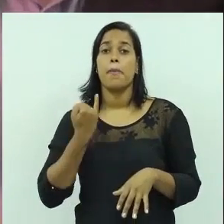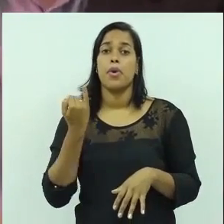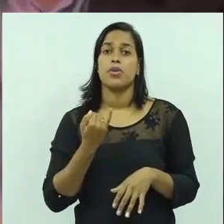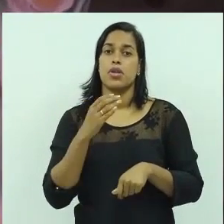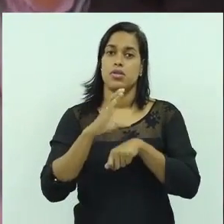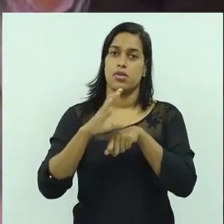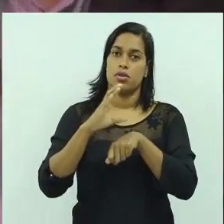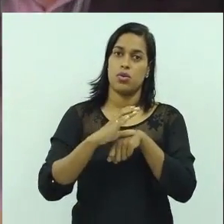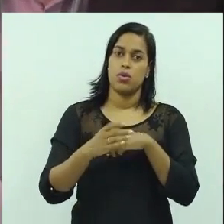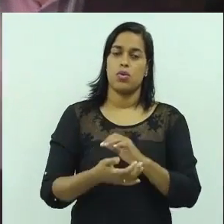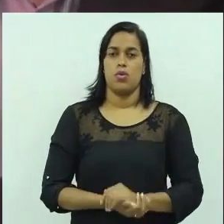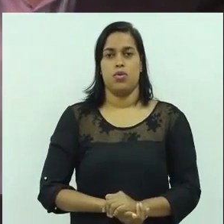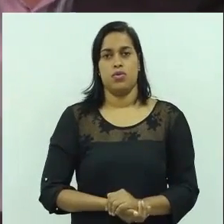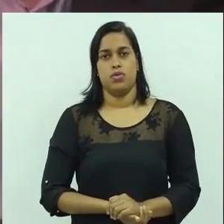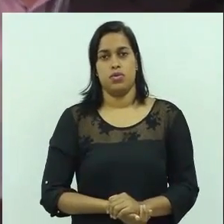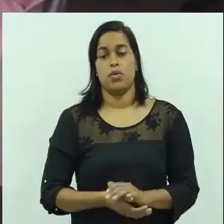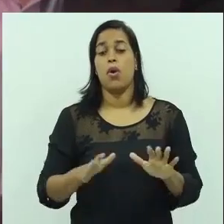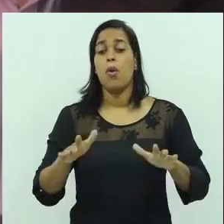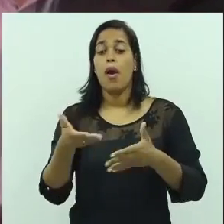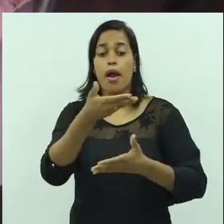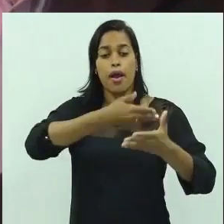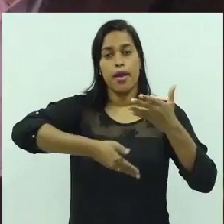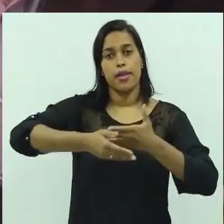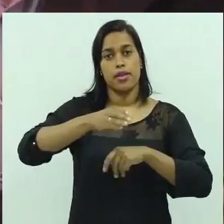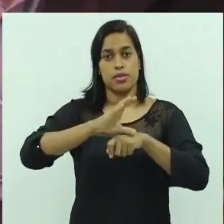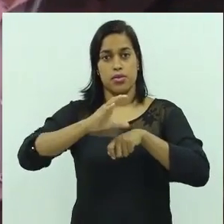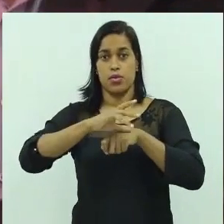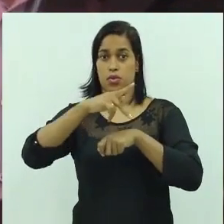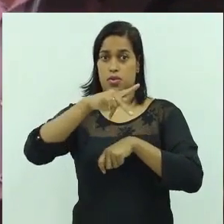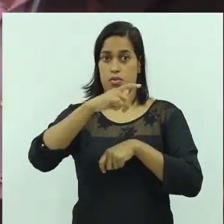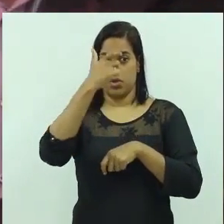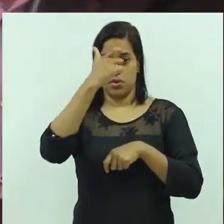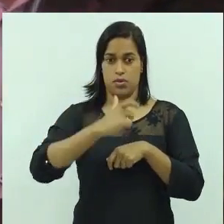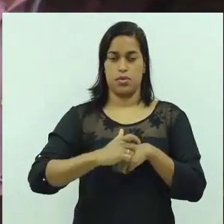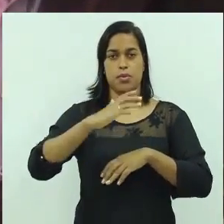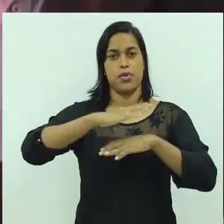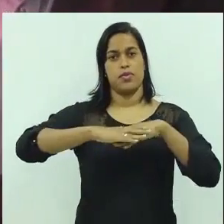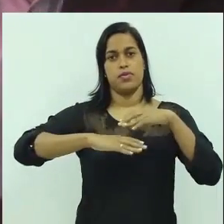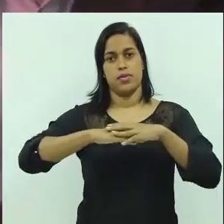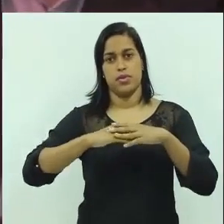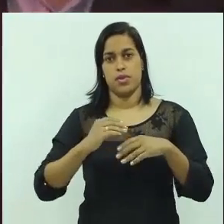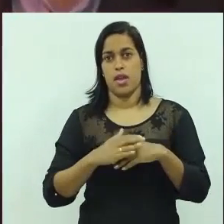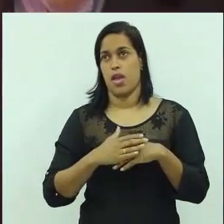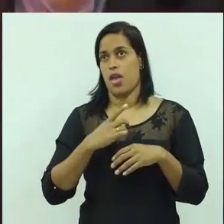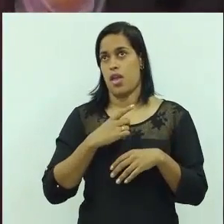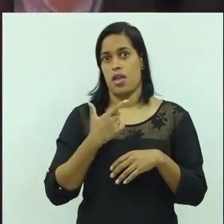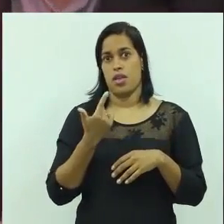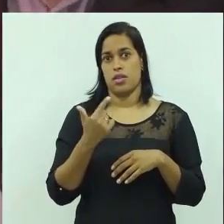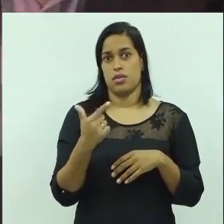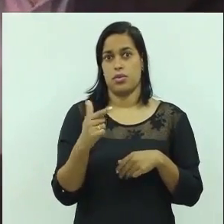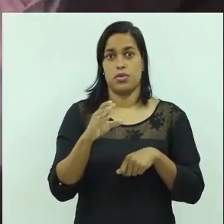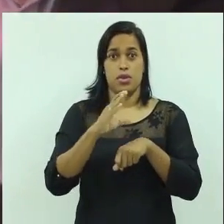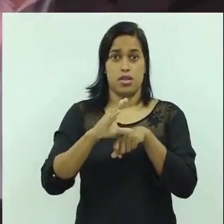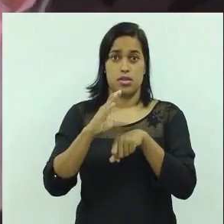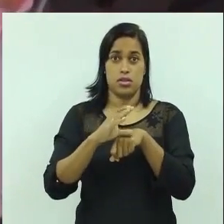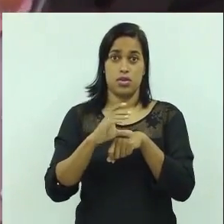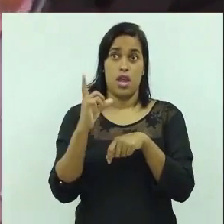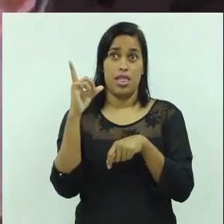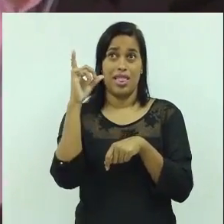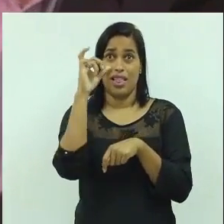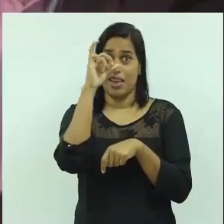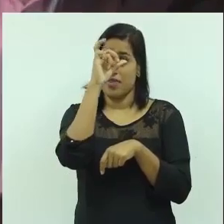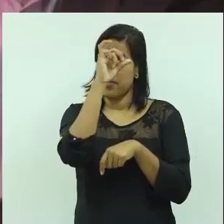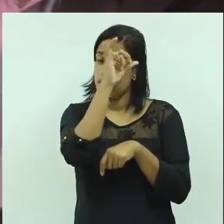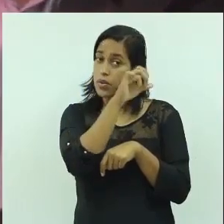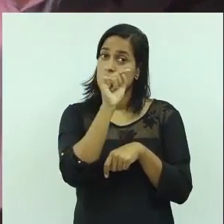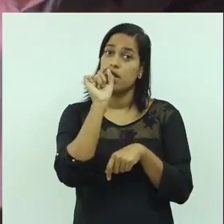curso? Qual é a relação desse curso para a sua performance profissional? Não ter esse curso dificultaria em